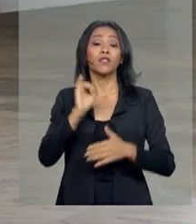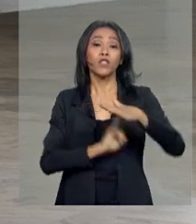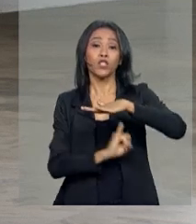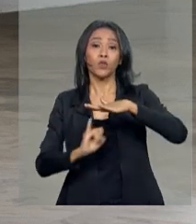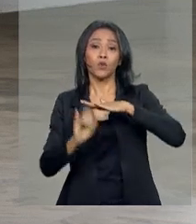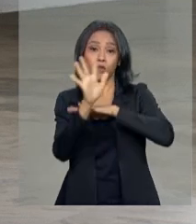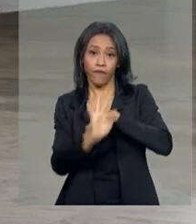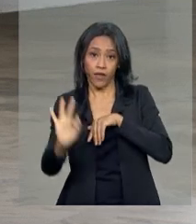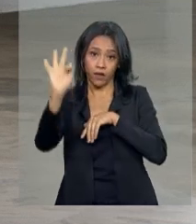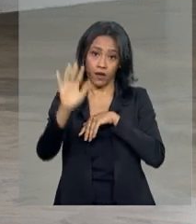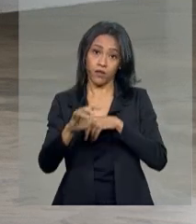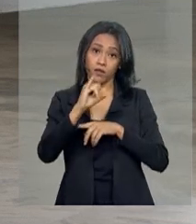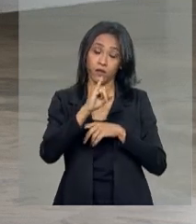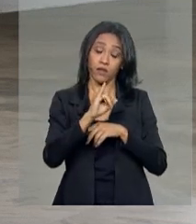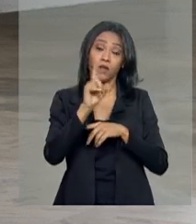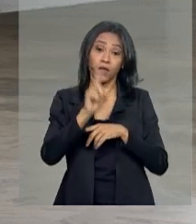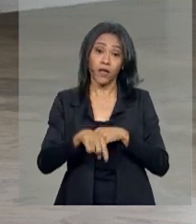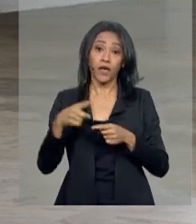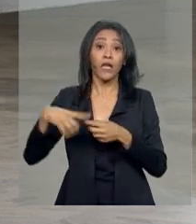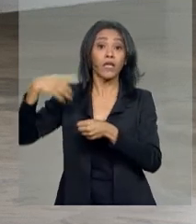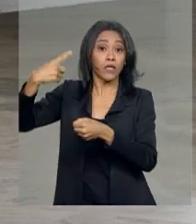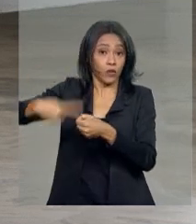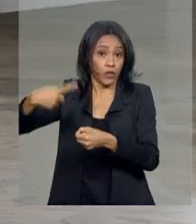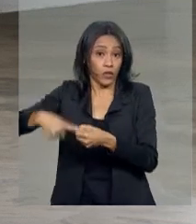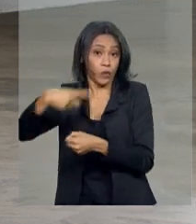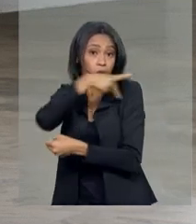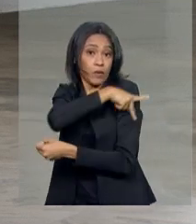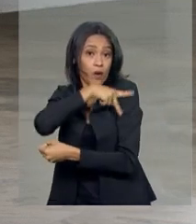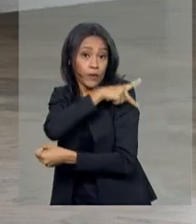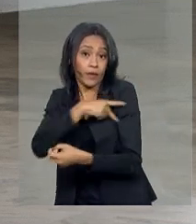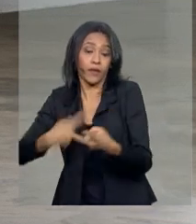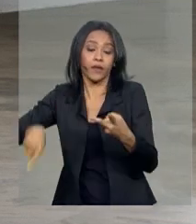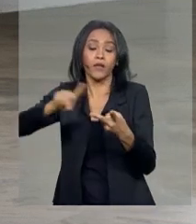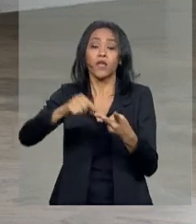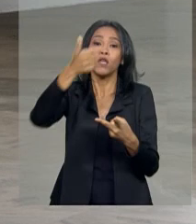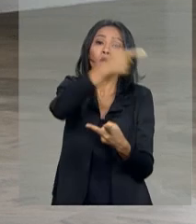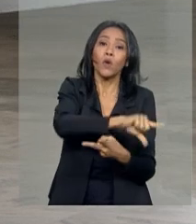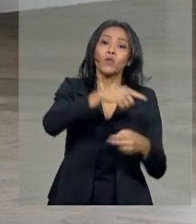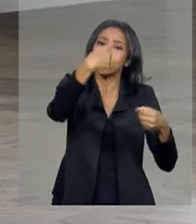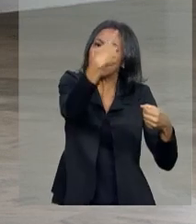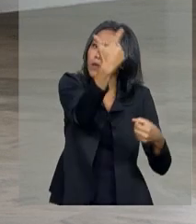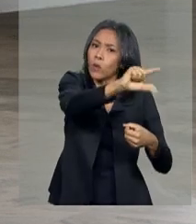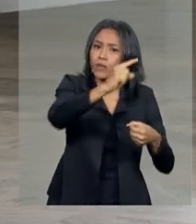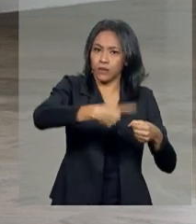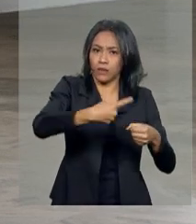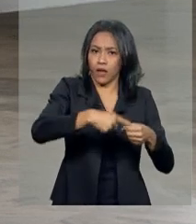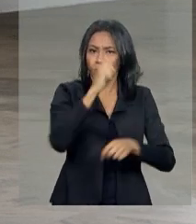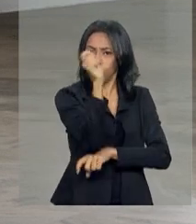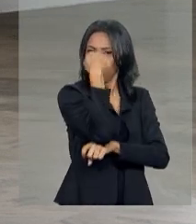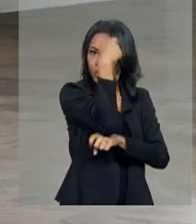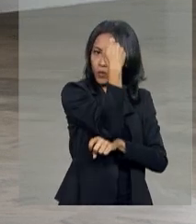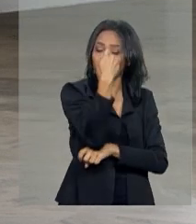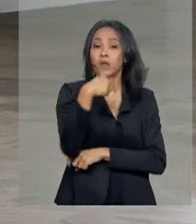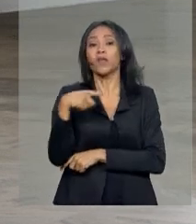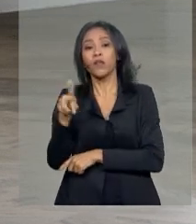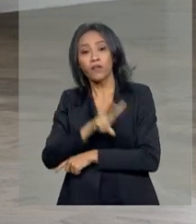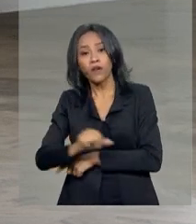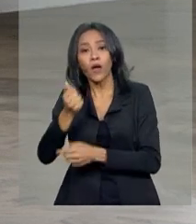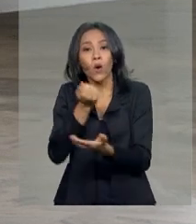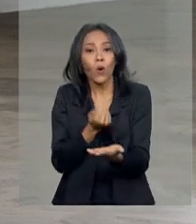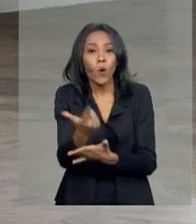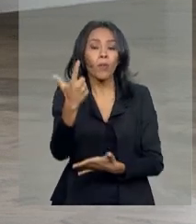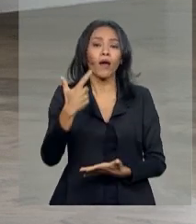dos municípios Engenho Novo, no Piauí, e Feliz, no Rio Grande do Sul. As compras também vão ser feitas por unidades